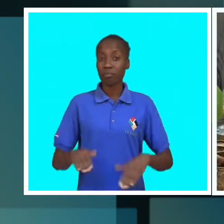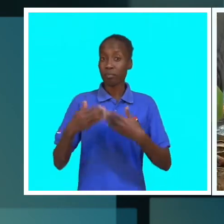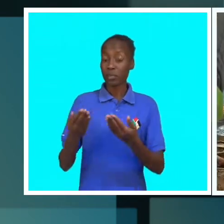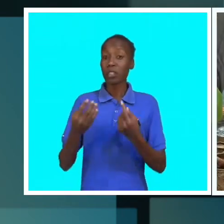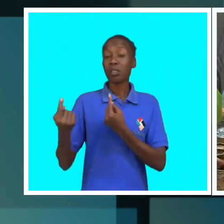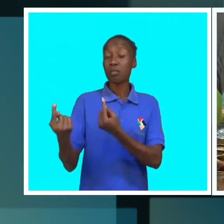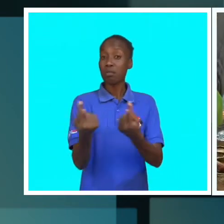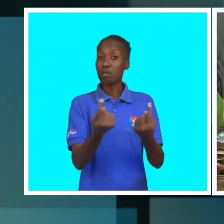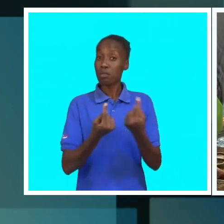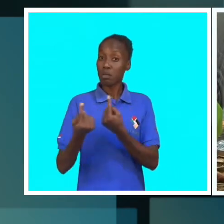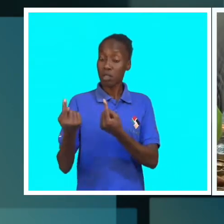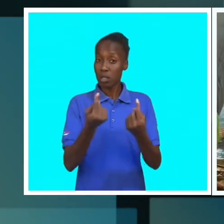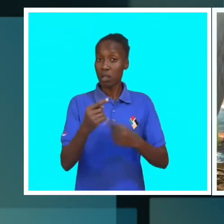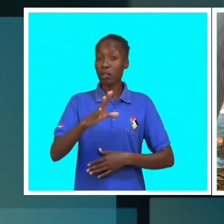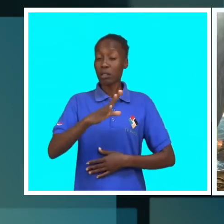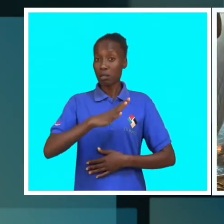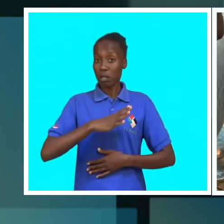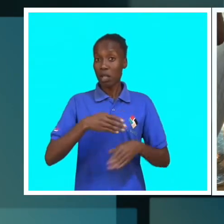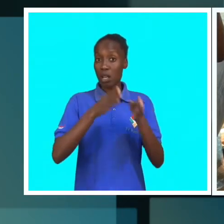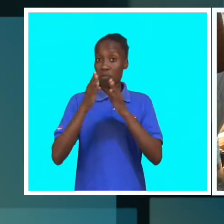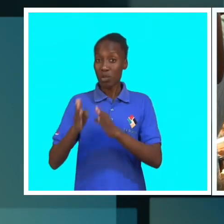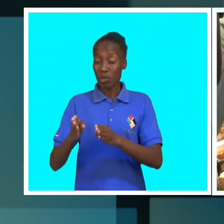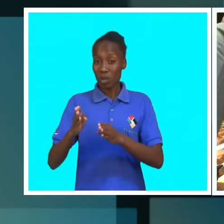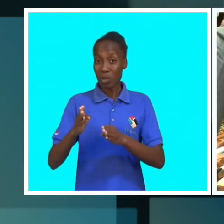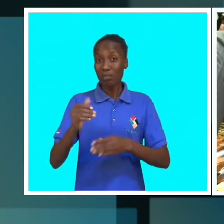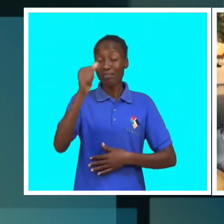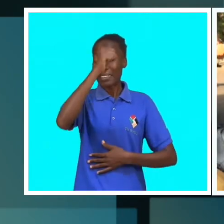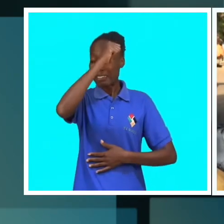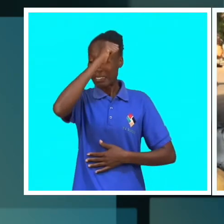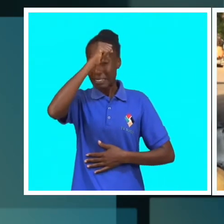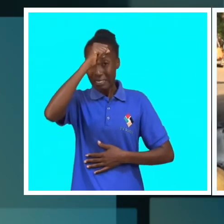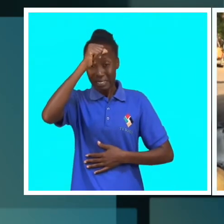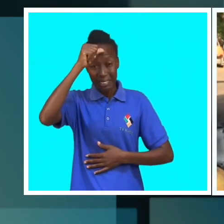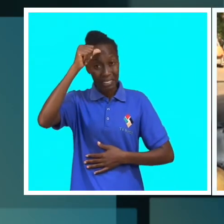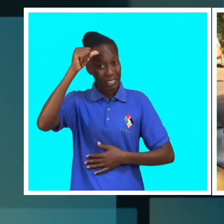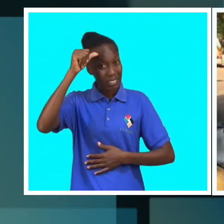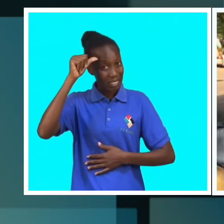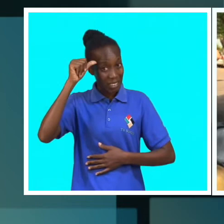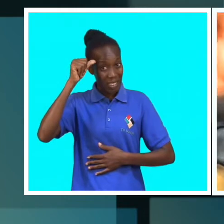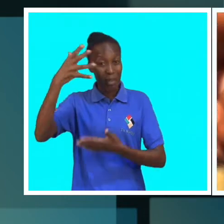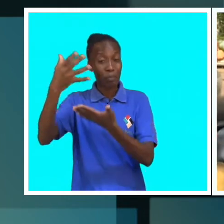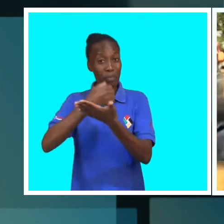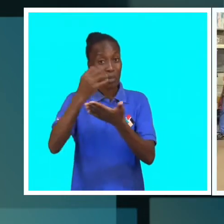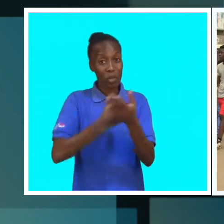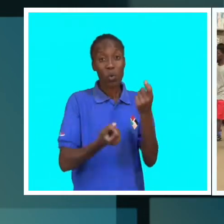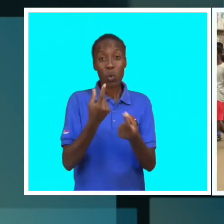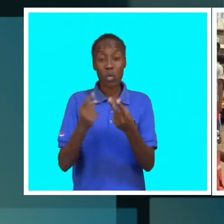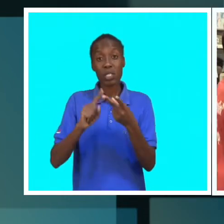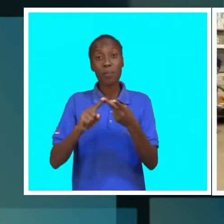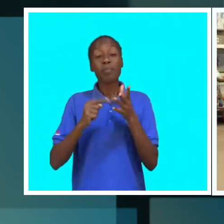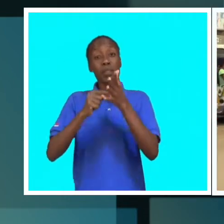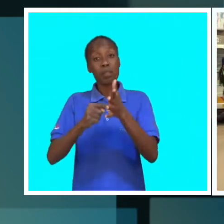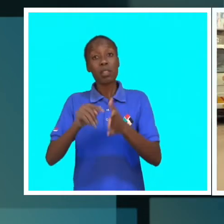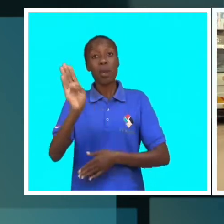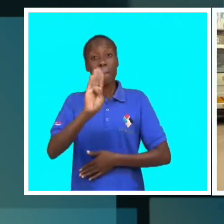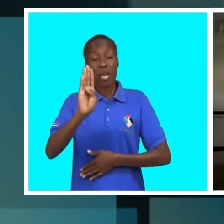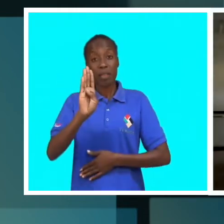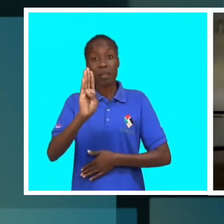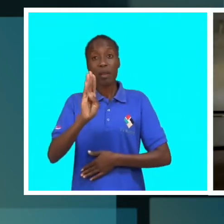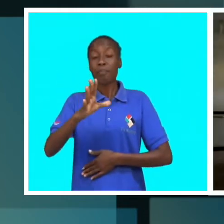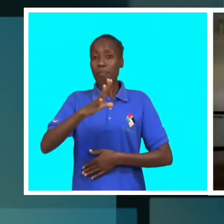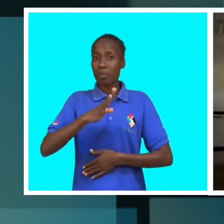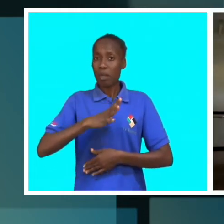Esta é uma situação vivida por pessoas desta camada social um pouco por todo o país. Na beira, por exemplo, já